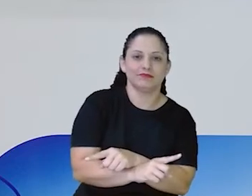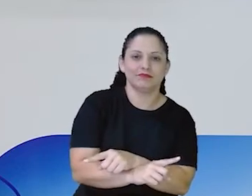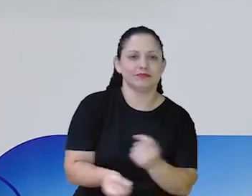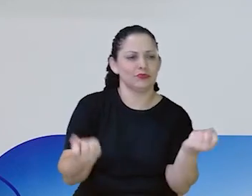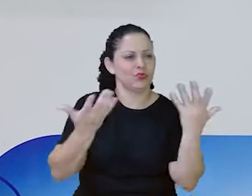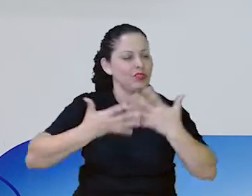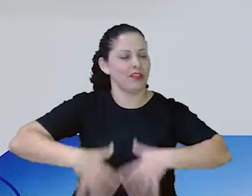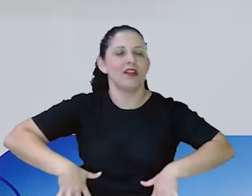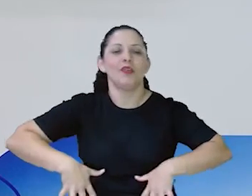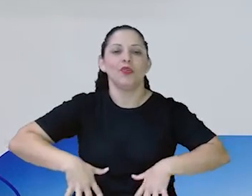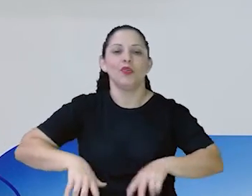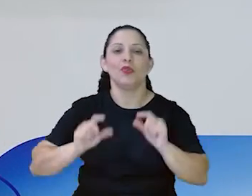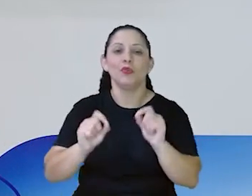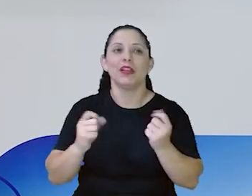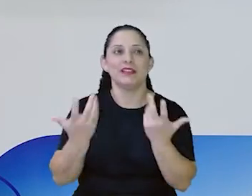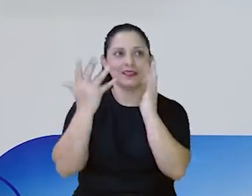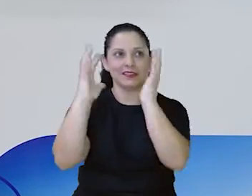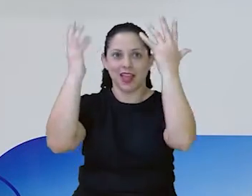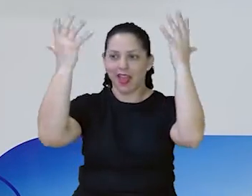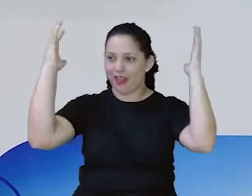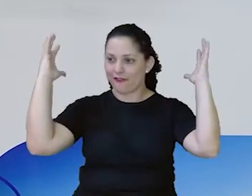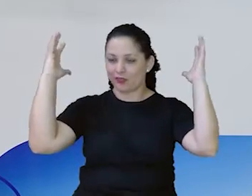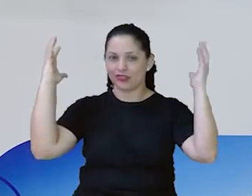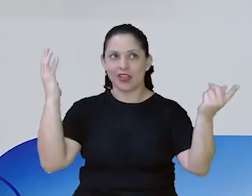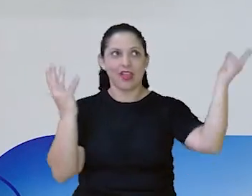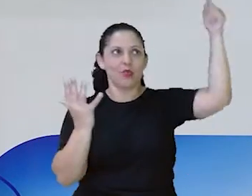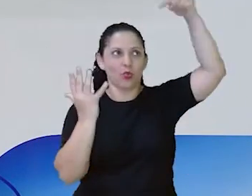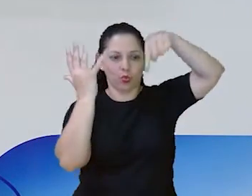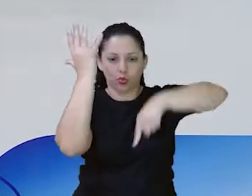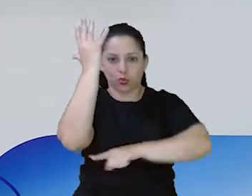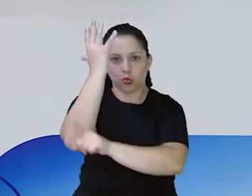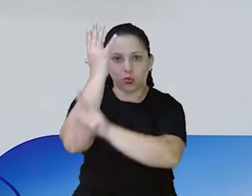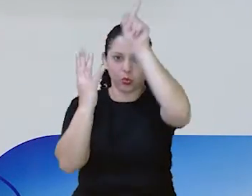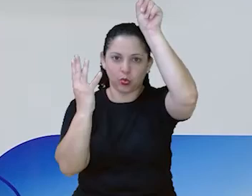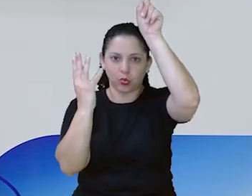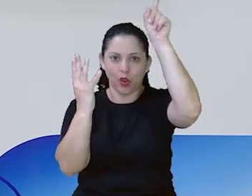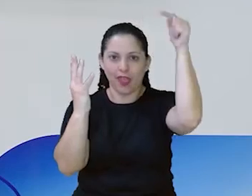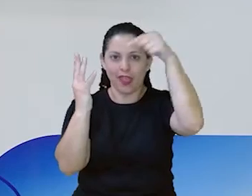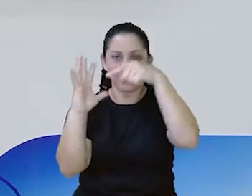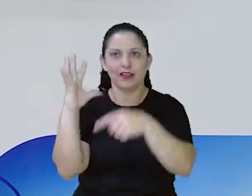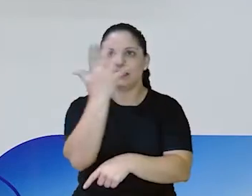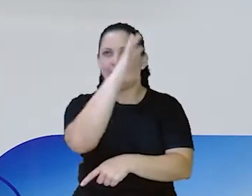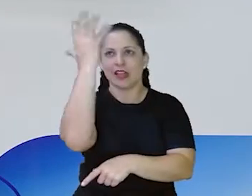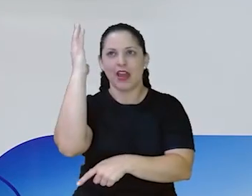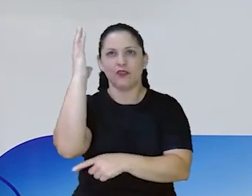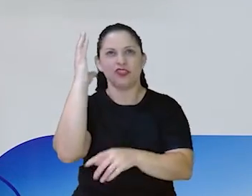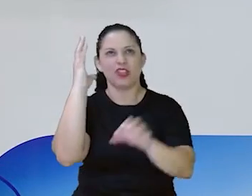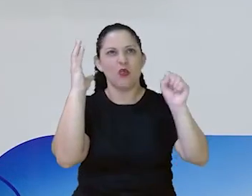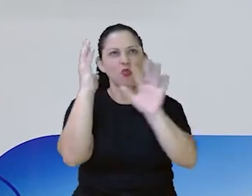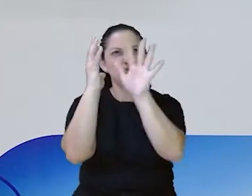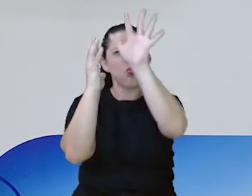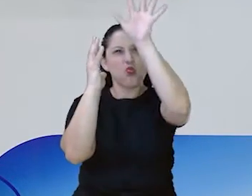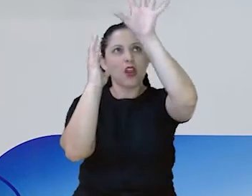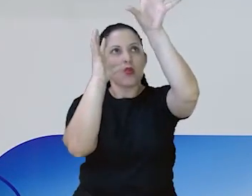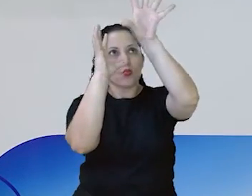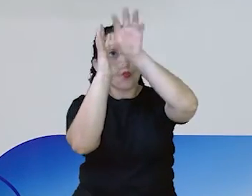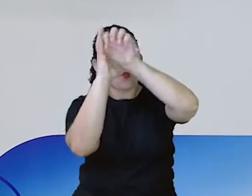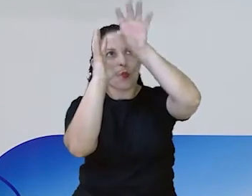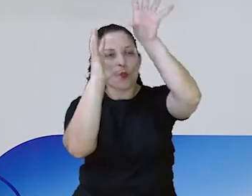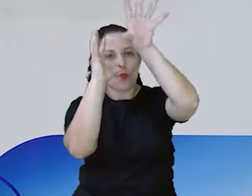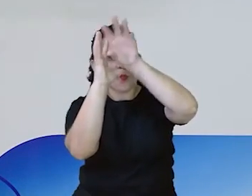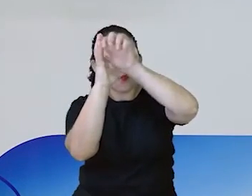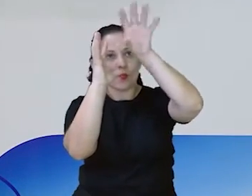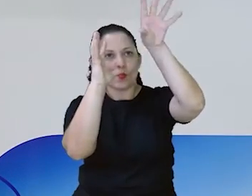natural, ou seja, as árvores, para fazer a fotossíntese, elas absorvem esse gás carbônico e vão liberar